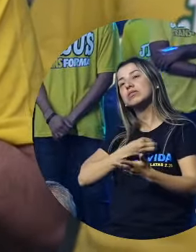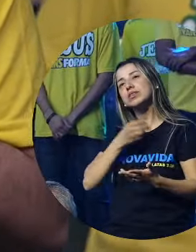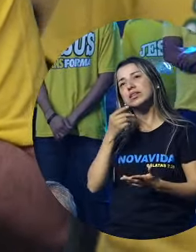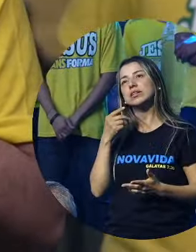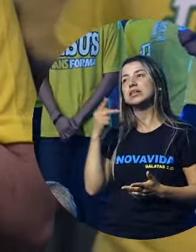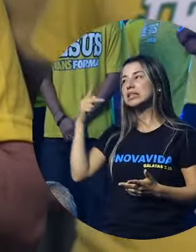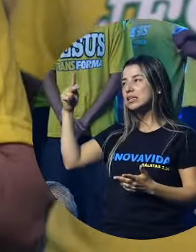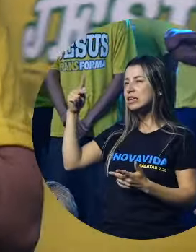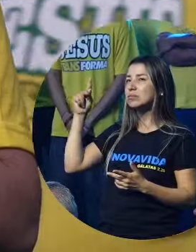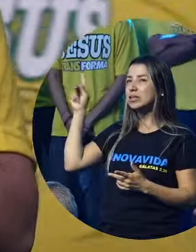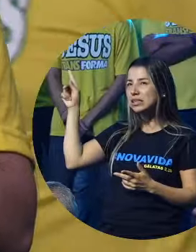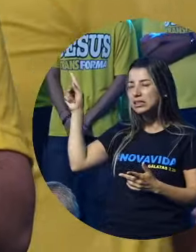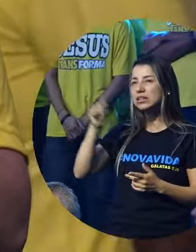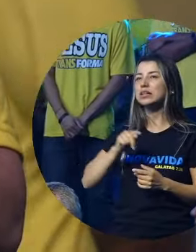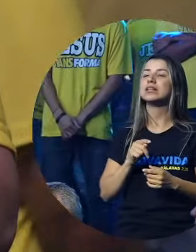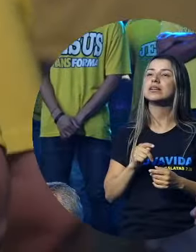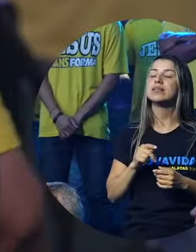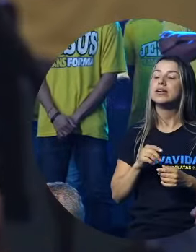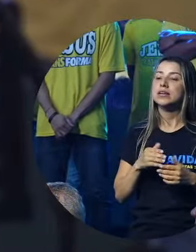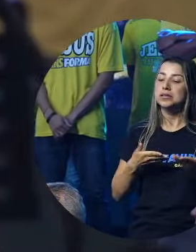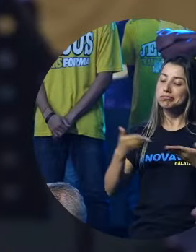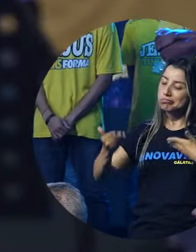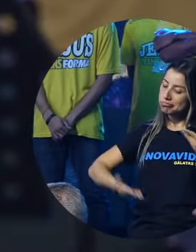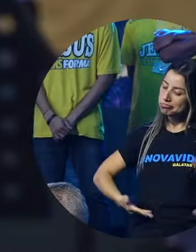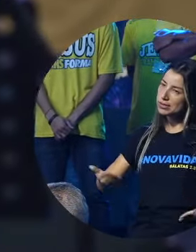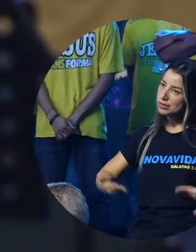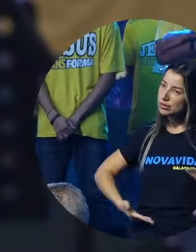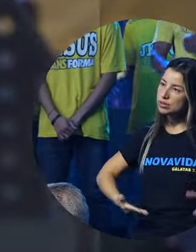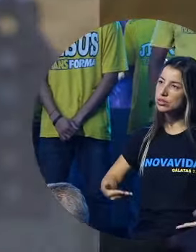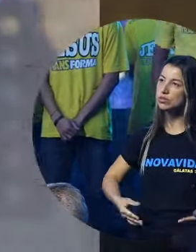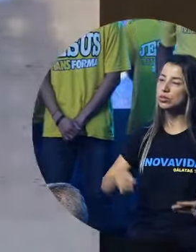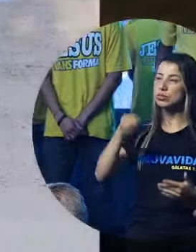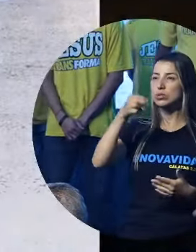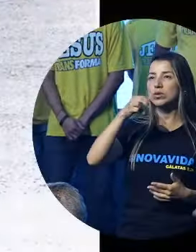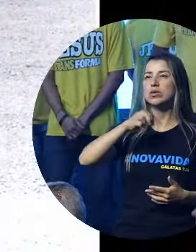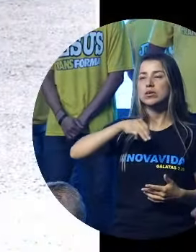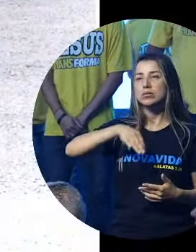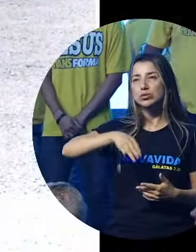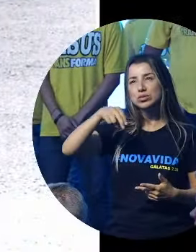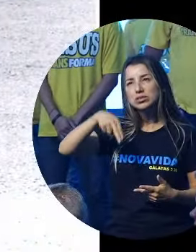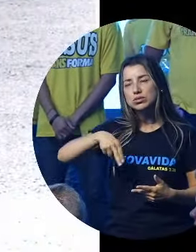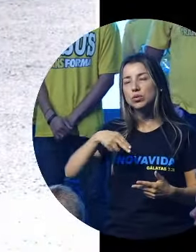missionário, servindo em Missões Nacionais, agradecendo